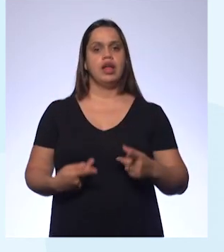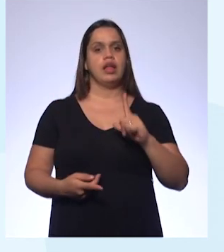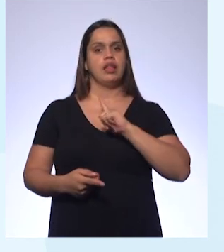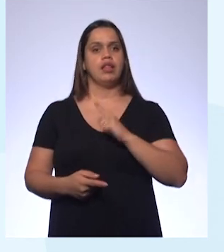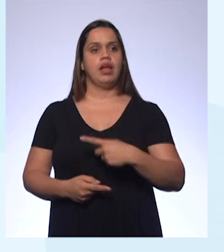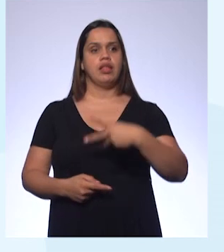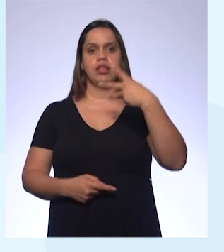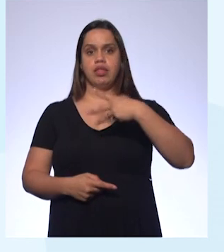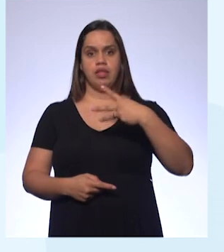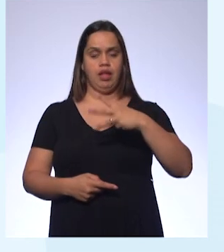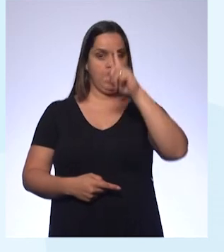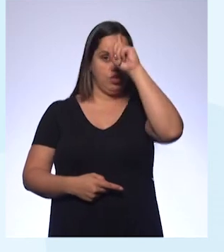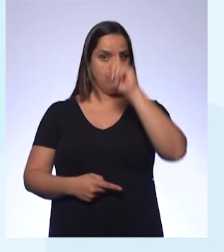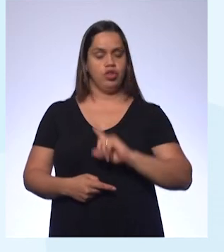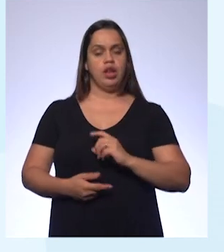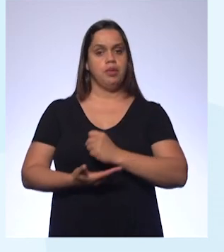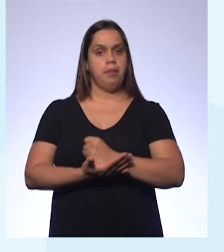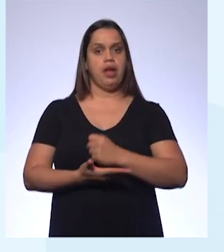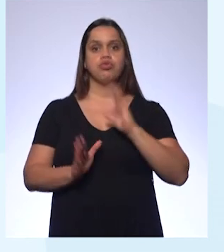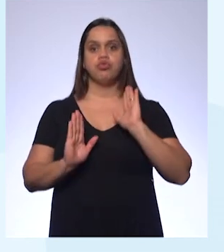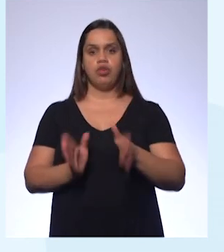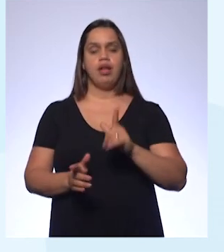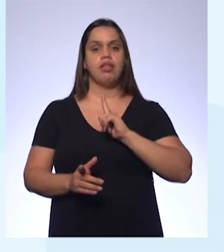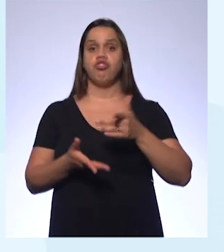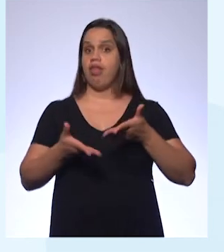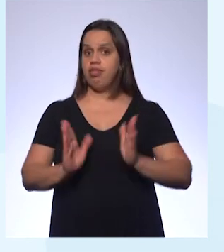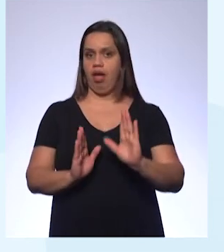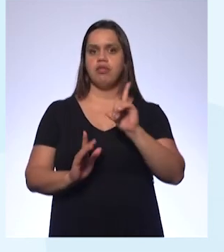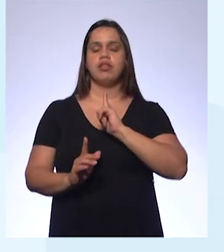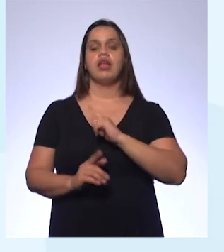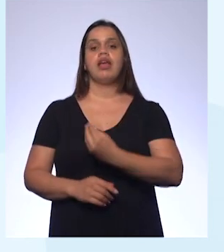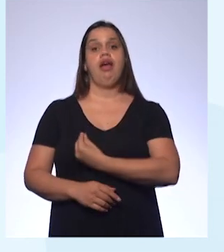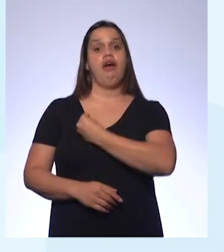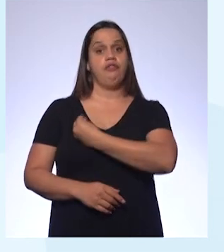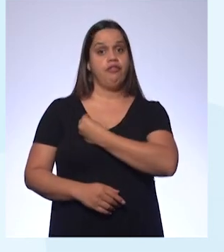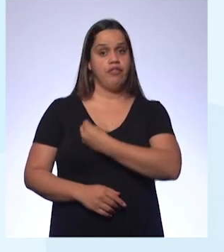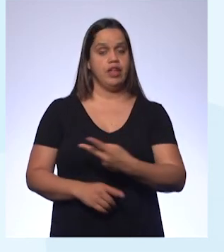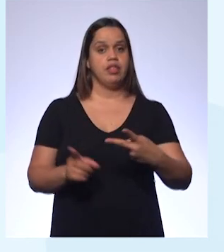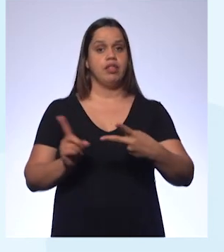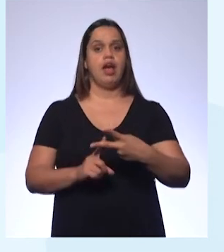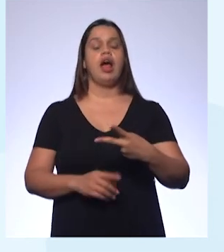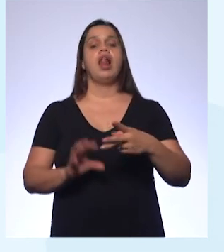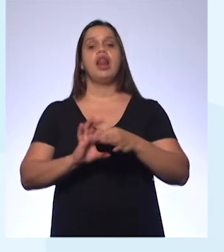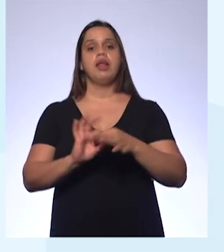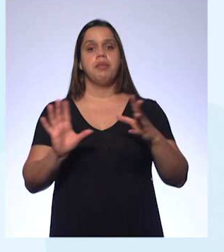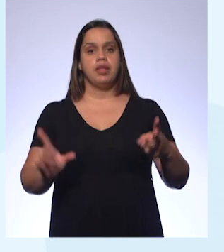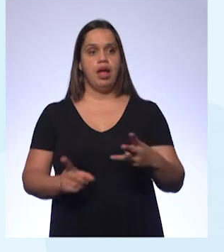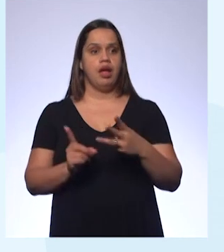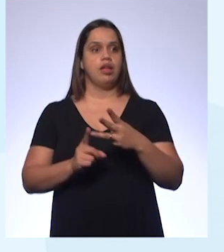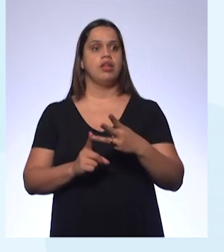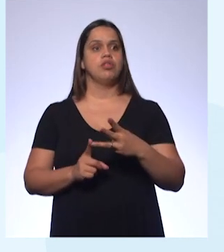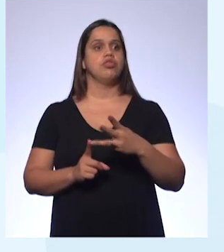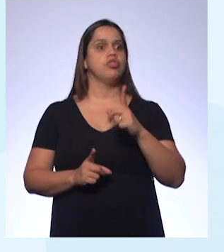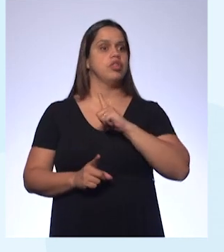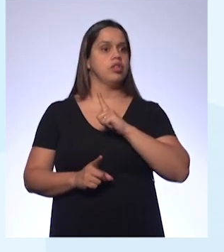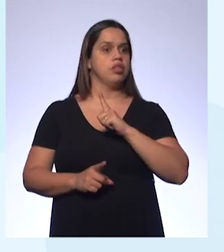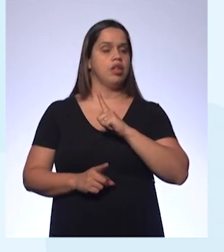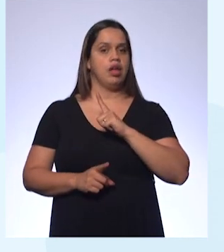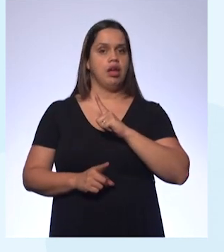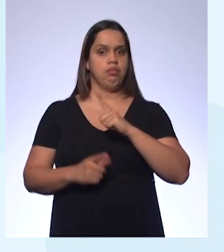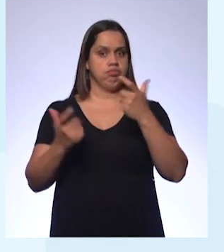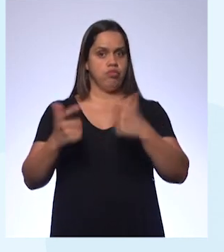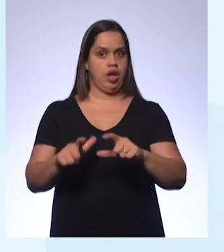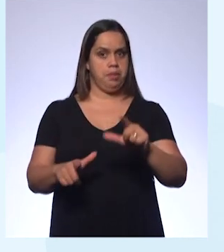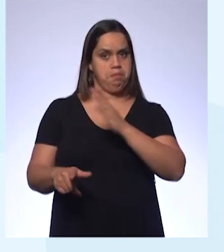direitos básicos, já nasce com esses direitos: direito à vida, à liberdade e à propriedade.